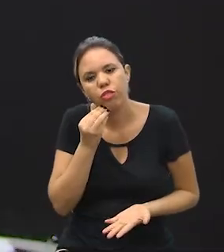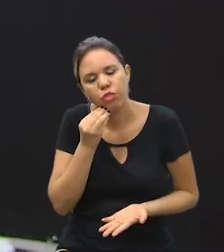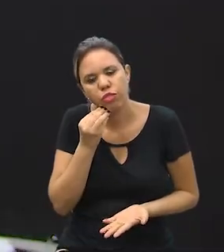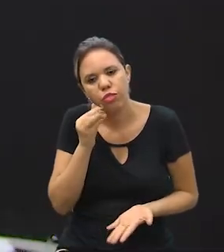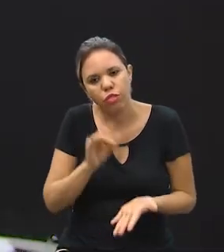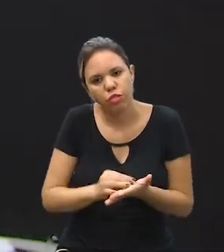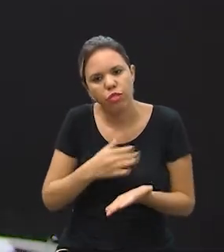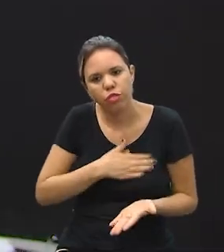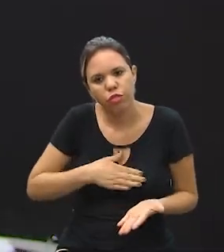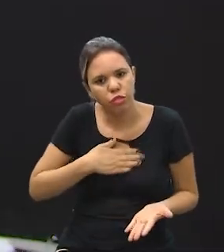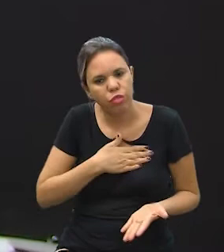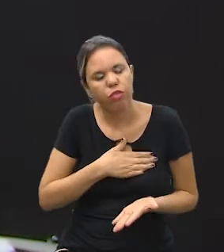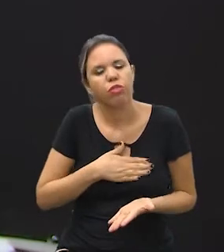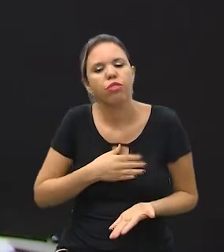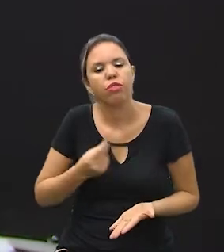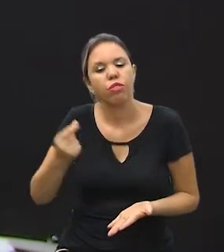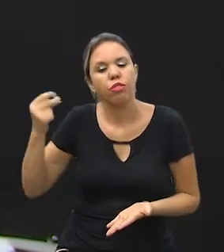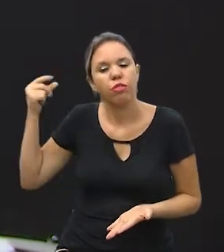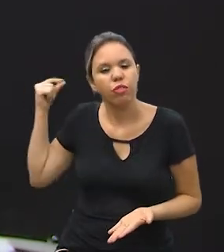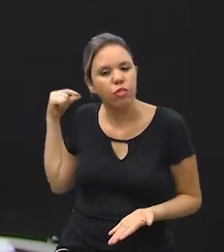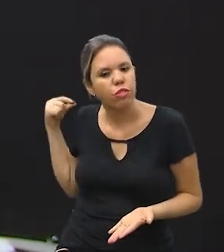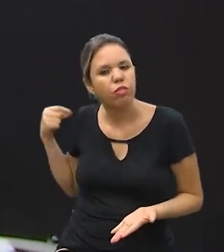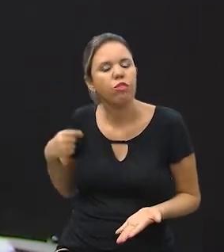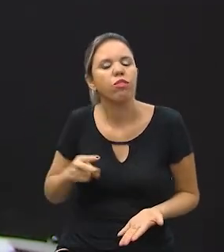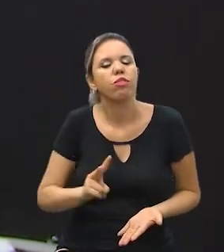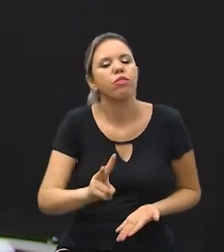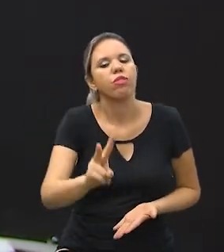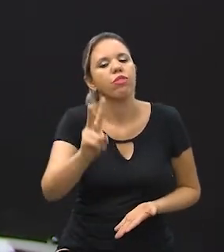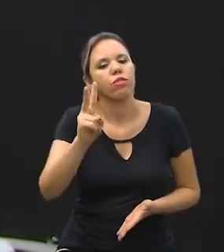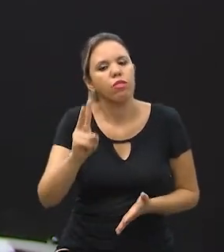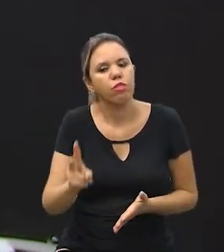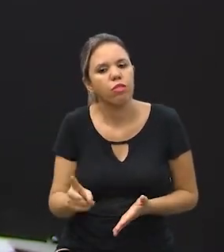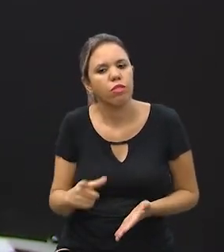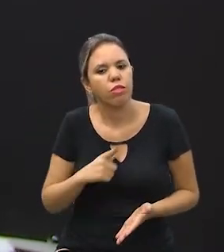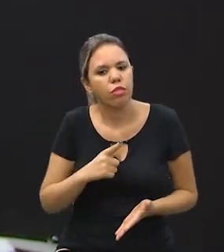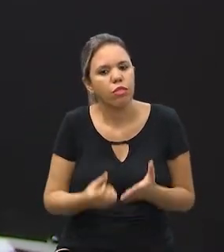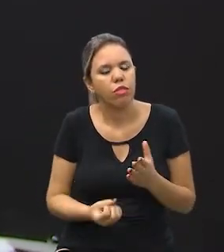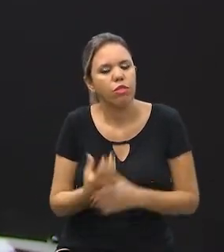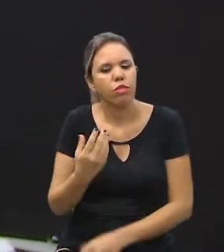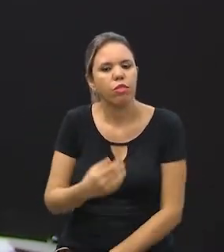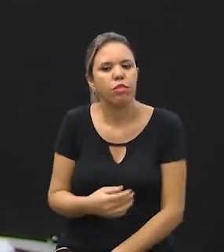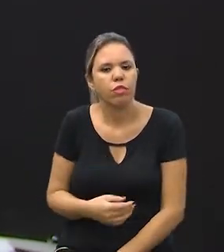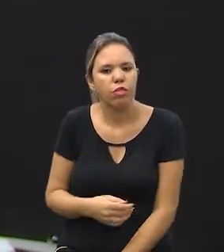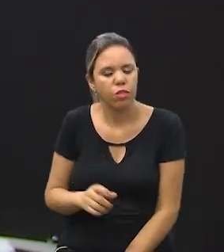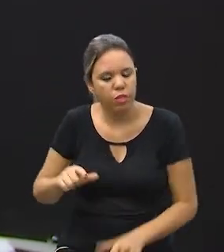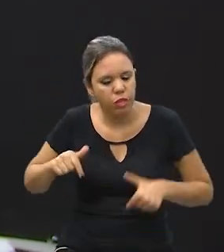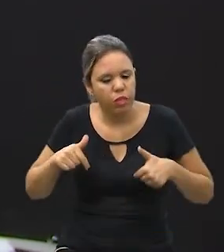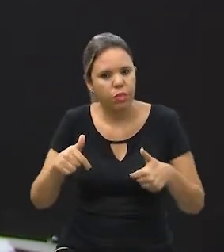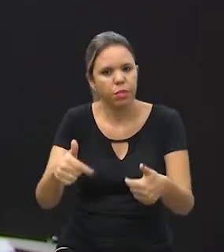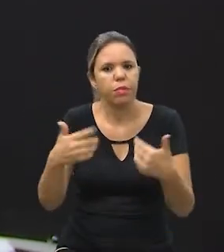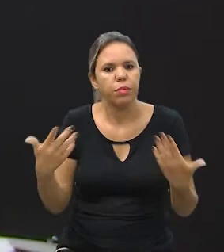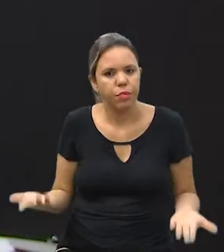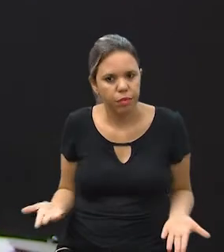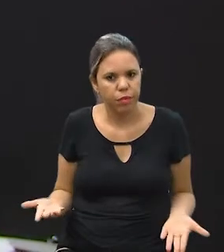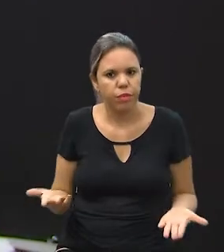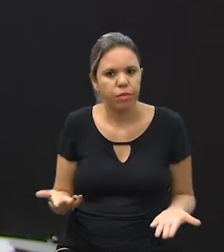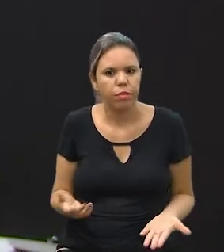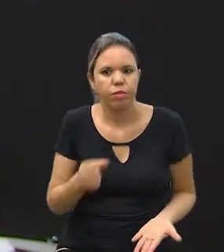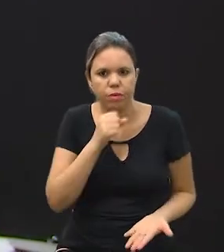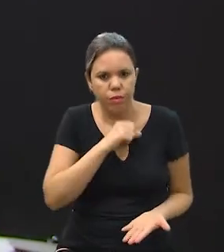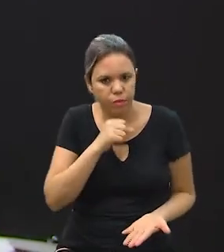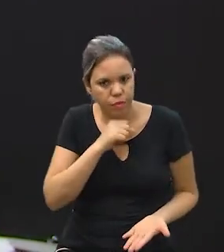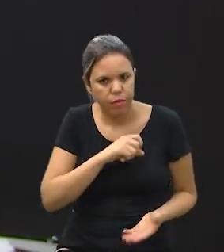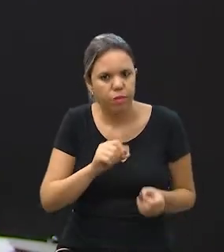de realizações antigas, de continuar produzindo, criando ativamente, ter um